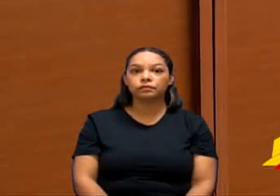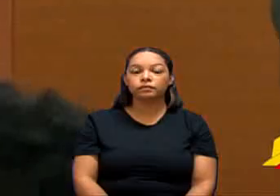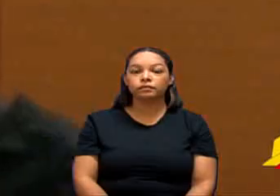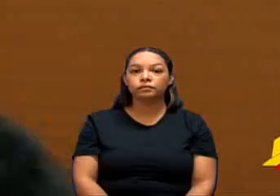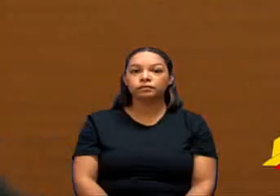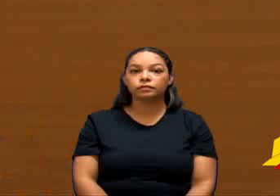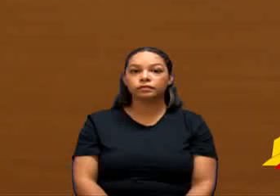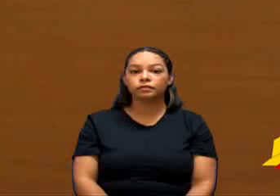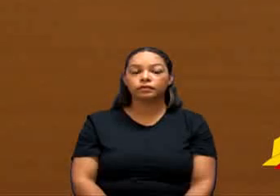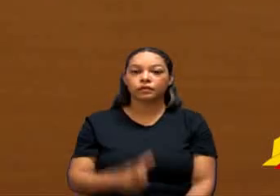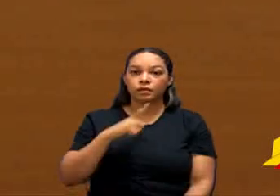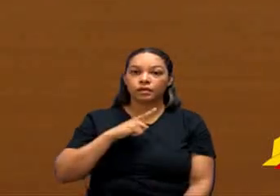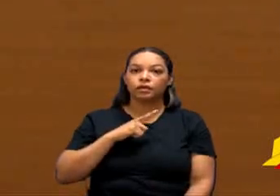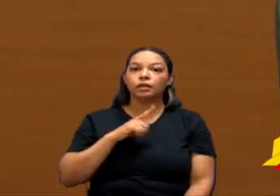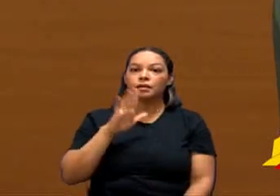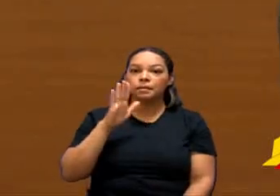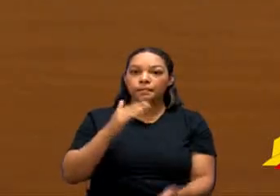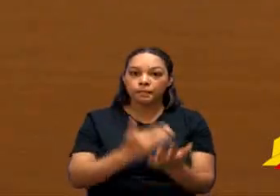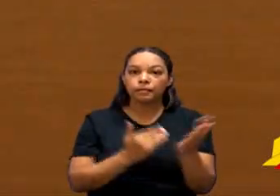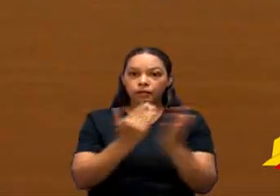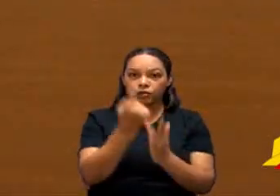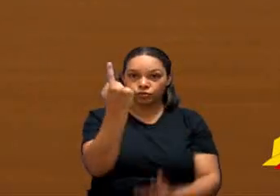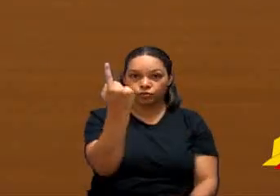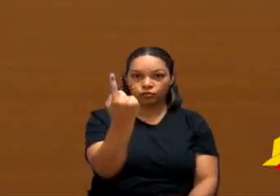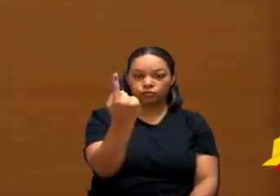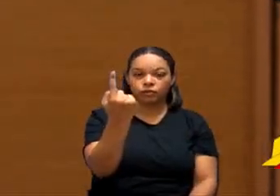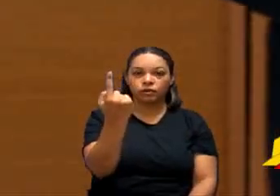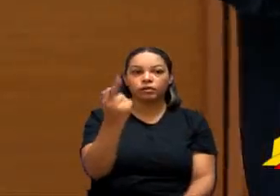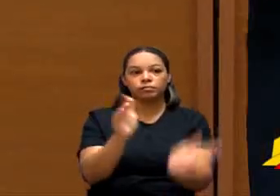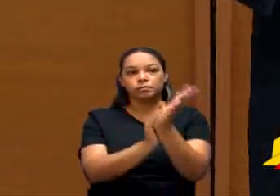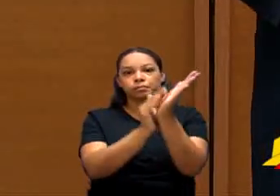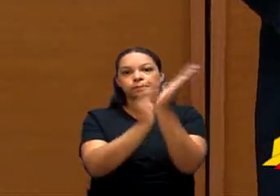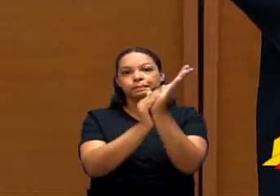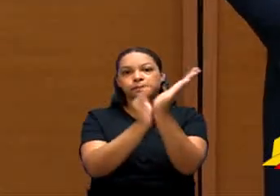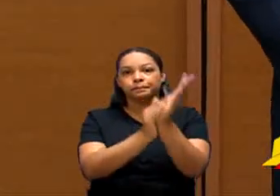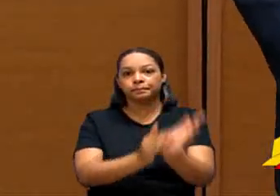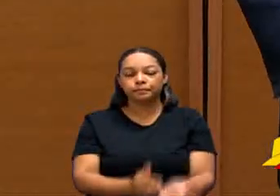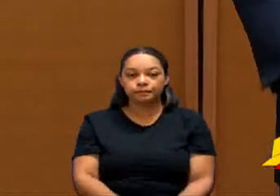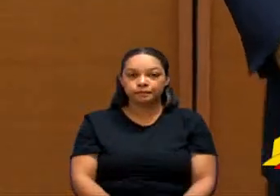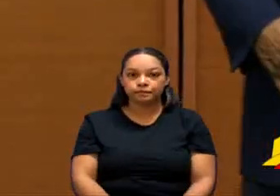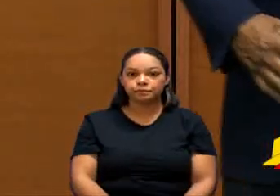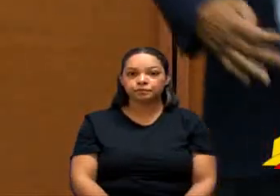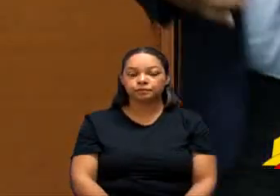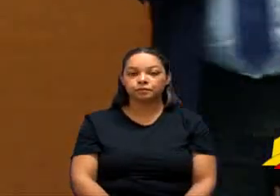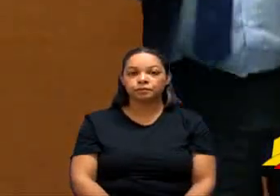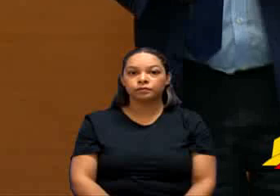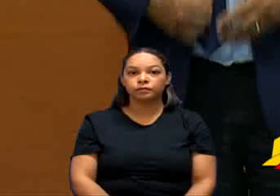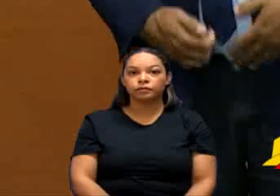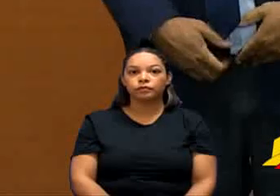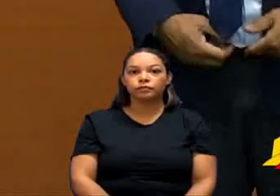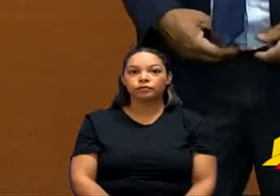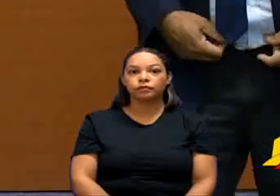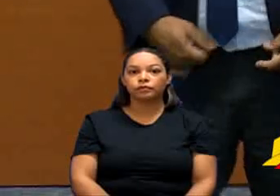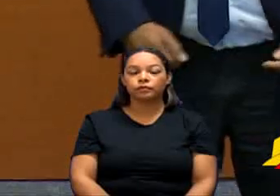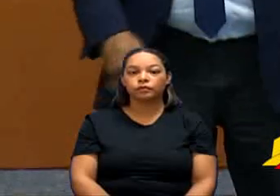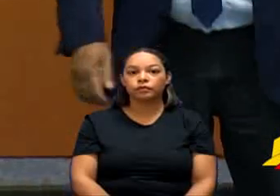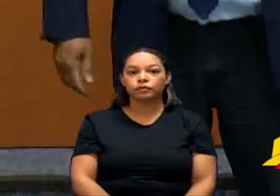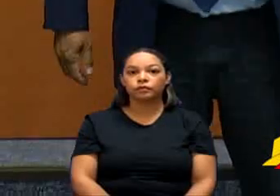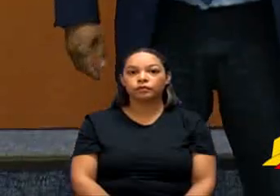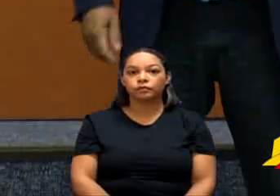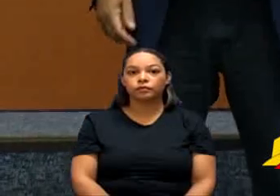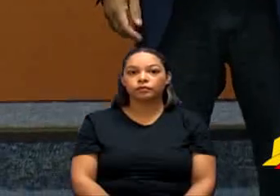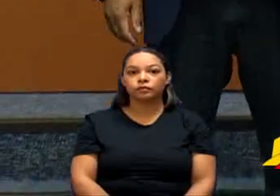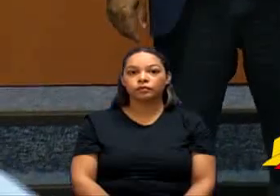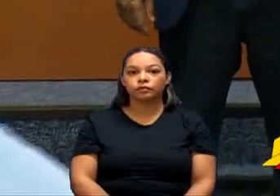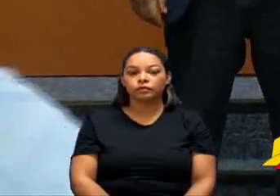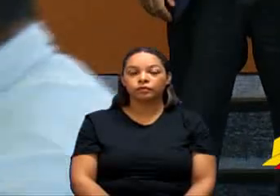Temos mais uma homenagem no dia de hoje, por iniciativa do vereador pastor Luiz Santos. E nós chamamos